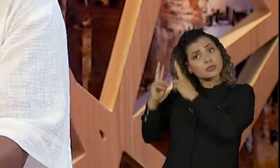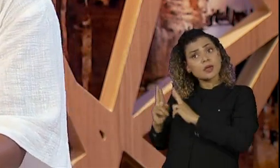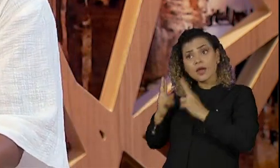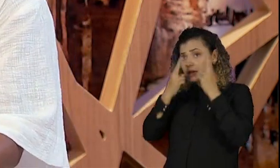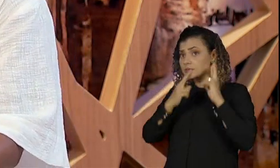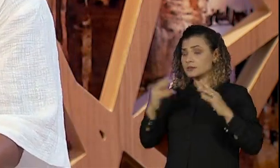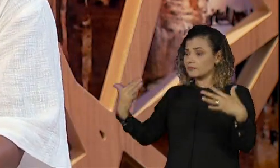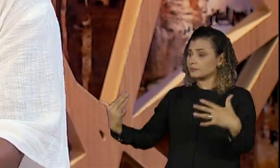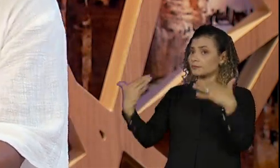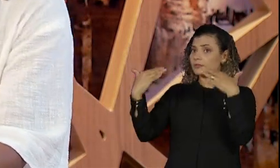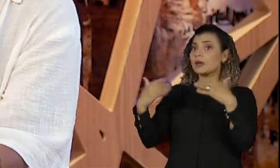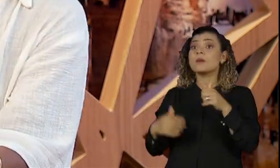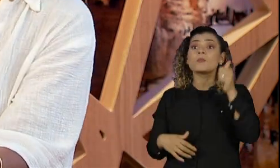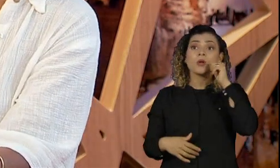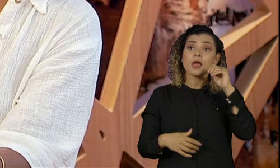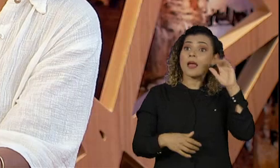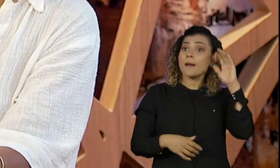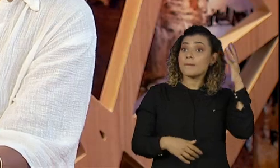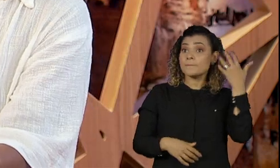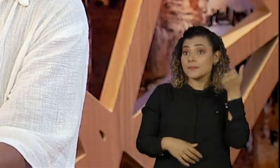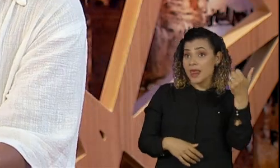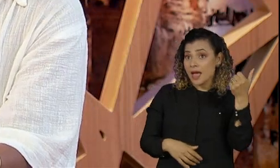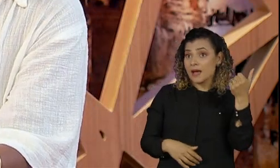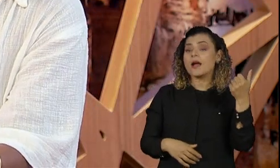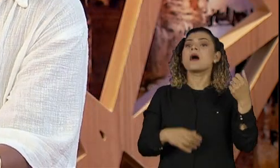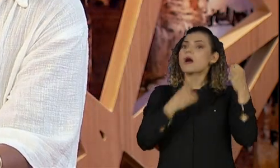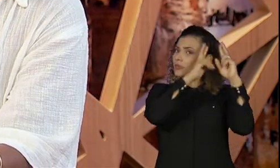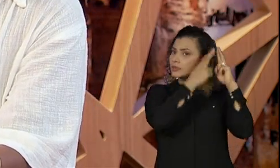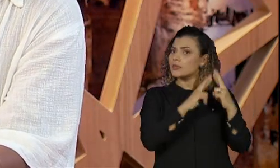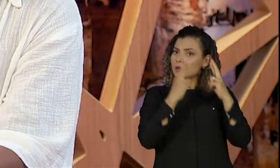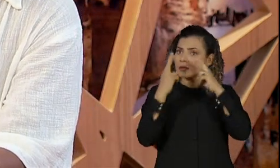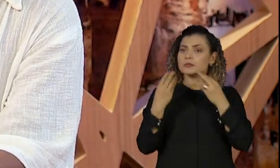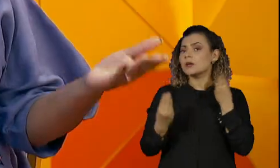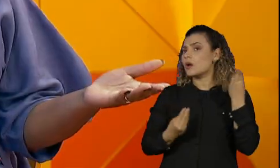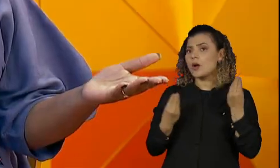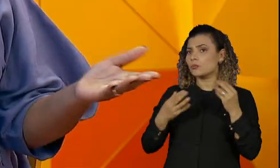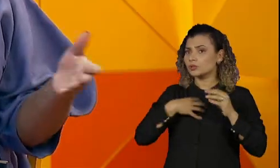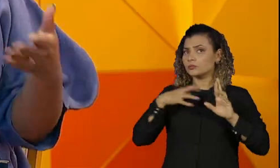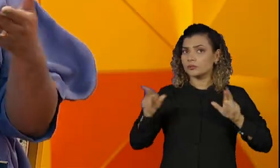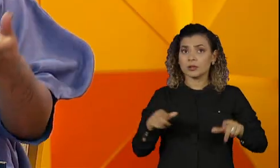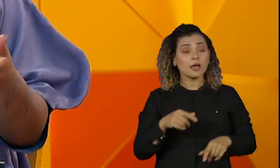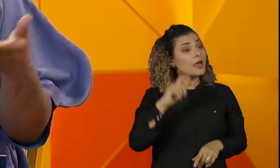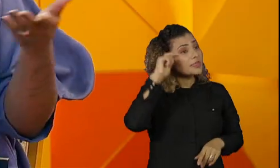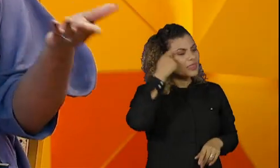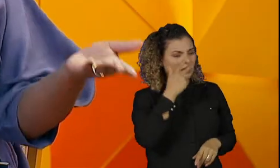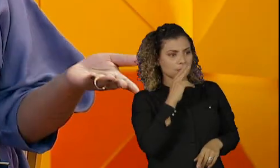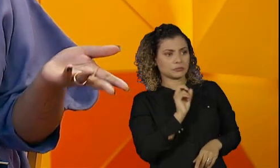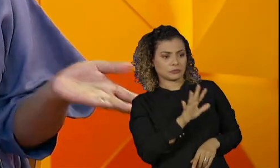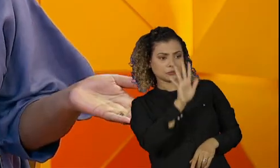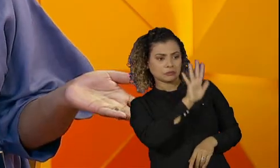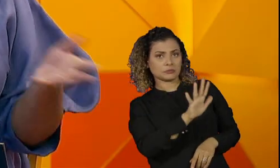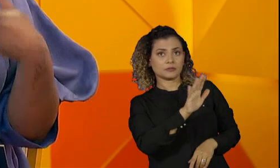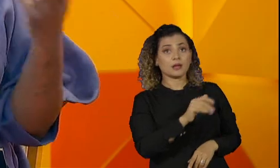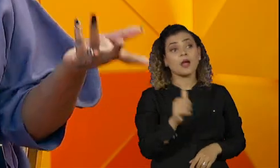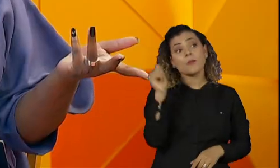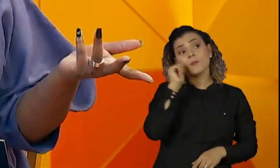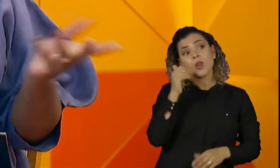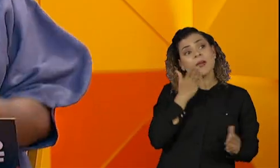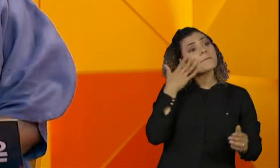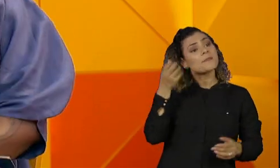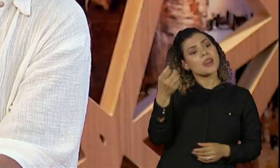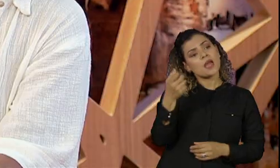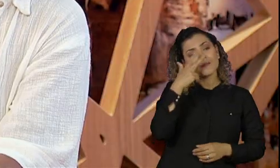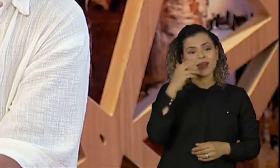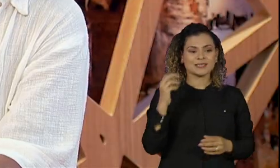são vistas, e quando mulheres brancas usam trança, como é que elas são vistas. A negra não é bem vista e a branca se torna fashion, moderna,